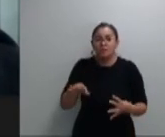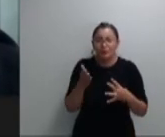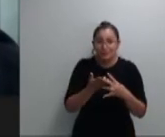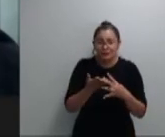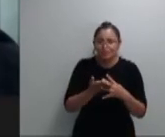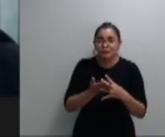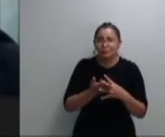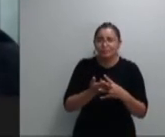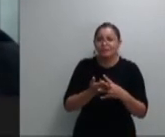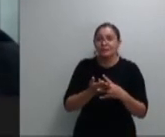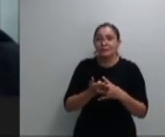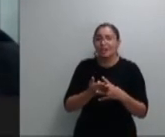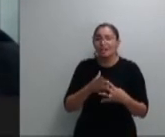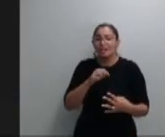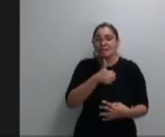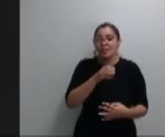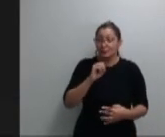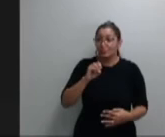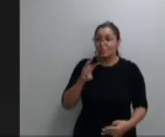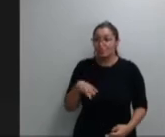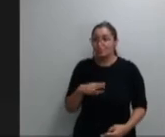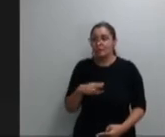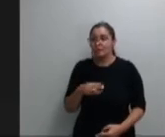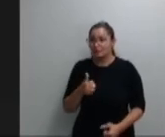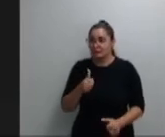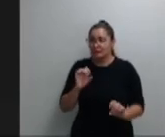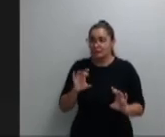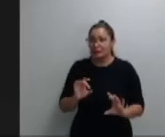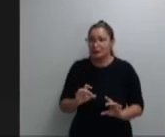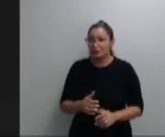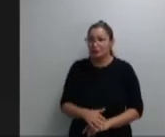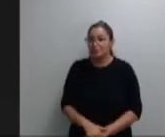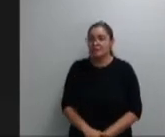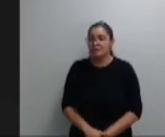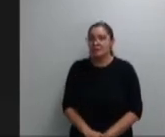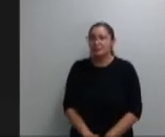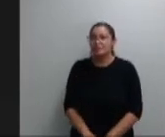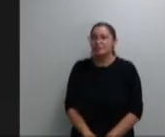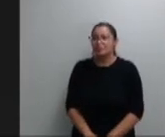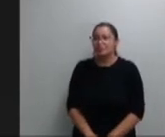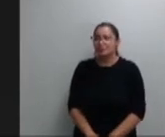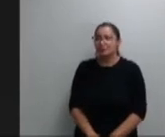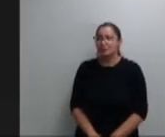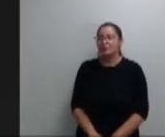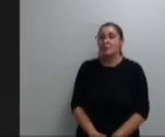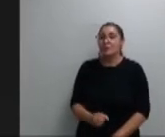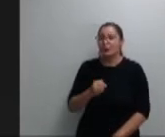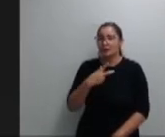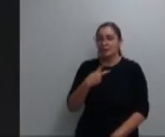logo mais 10 minutos presidente isso 10 minutos presidente Napoleão pronto ok